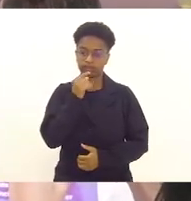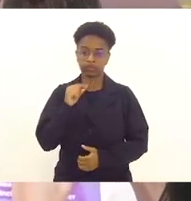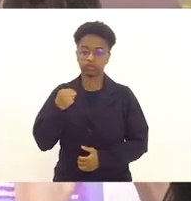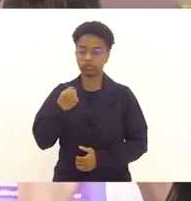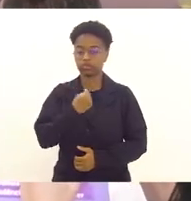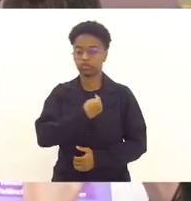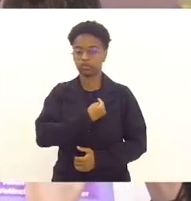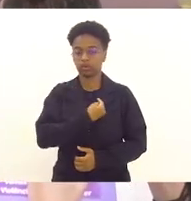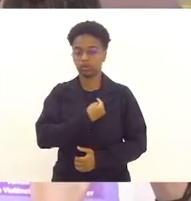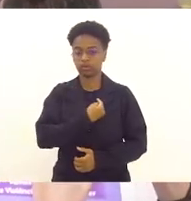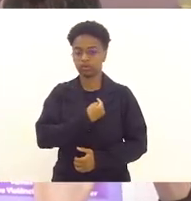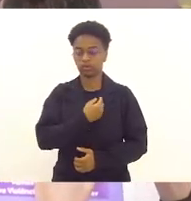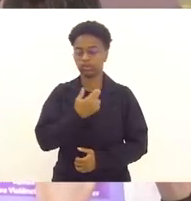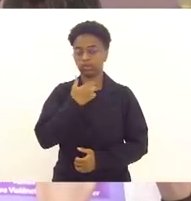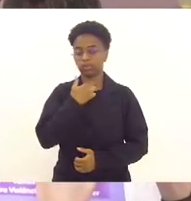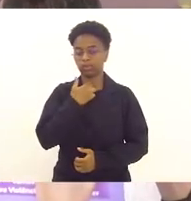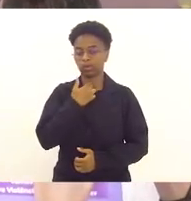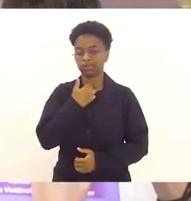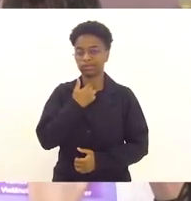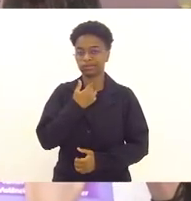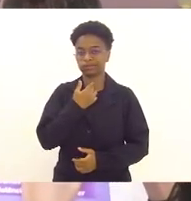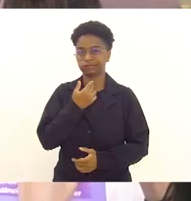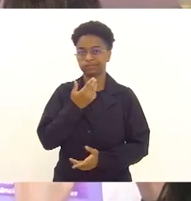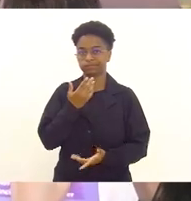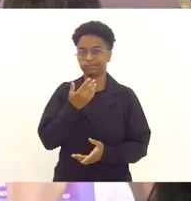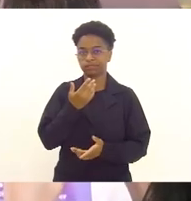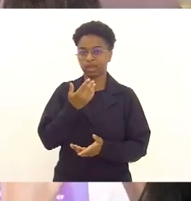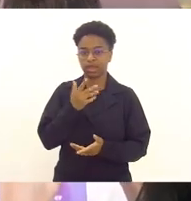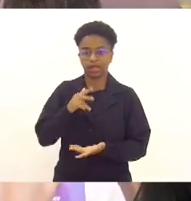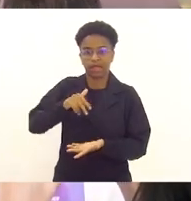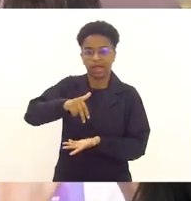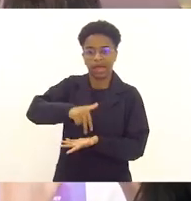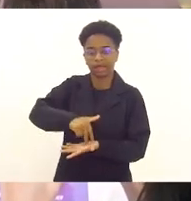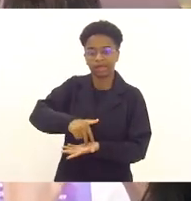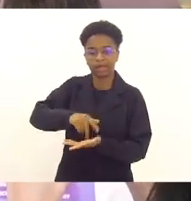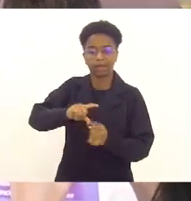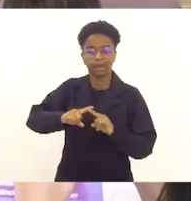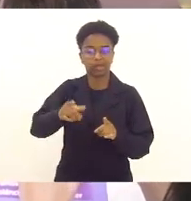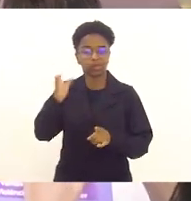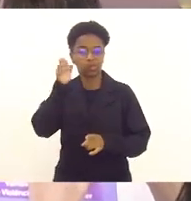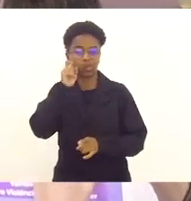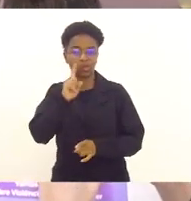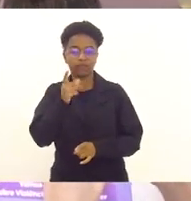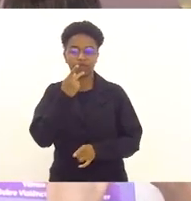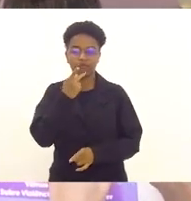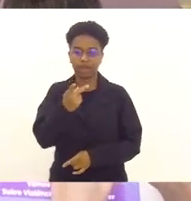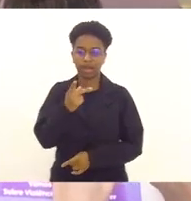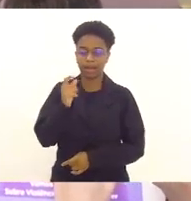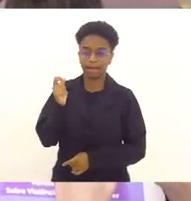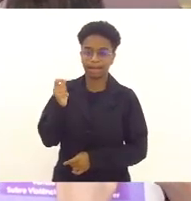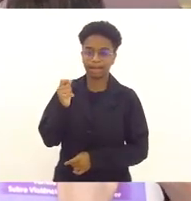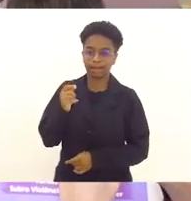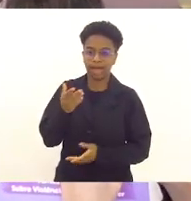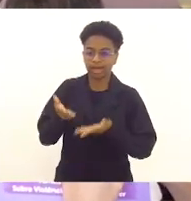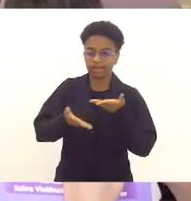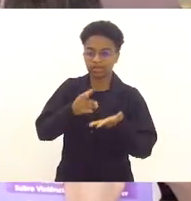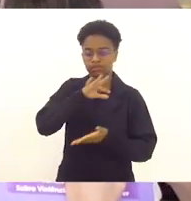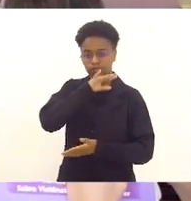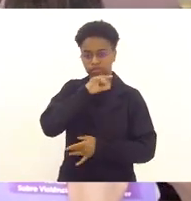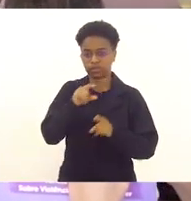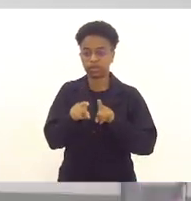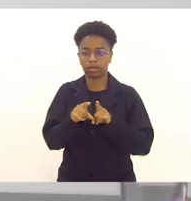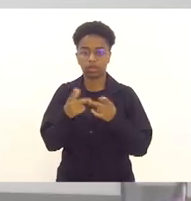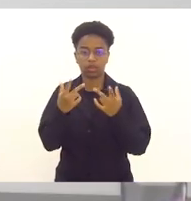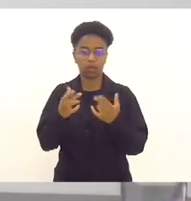gostaria de estar aqui para falar de maus atendimentos né da mesma forma que Carla procuradora